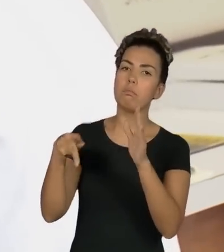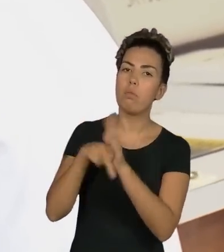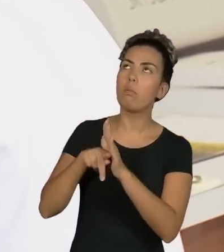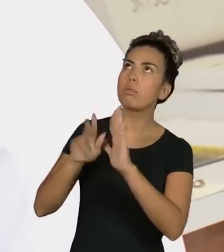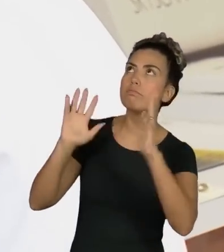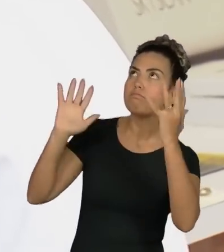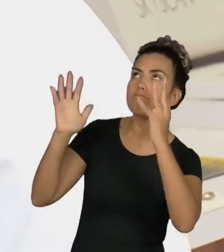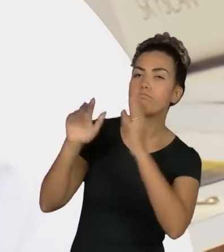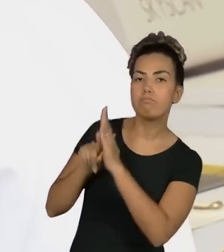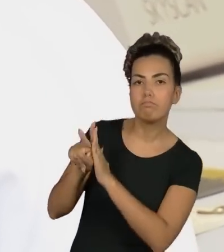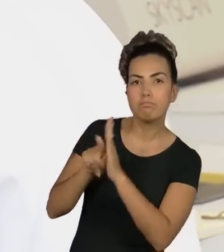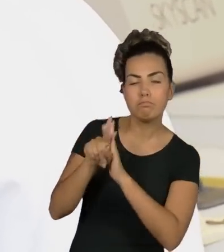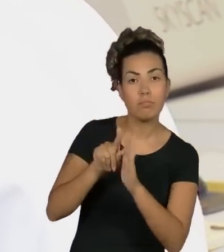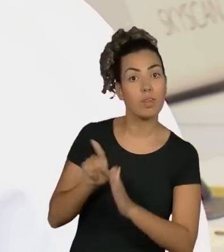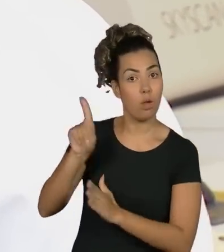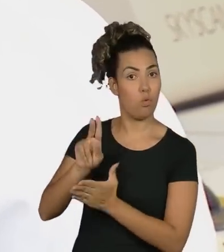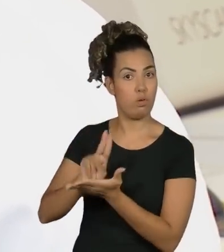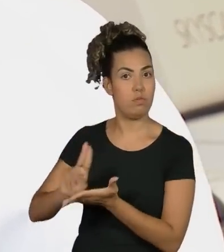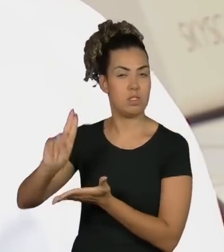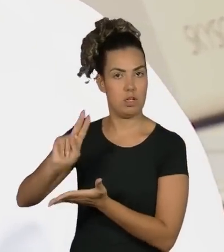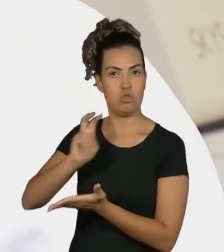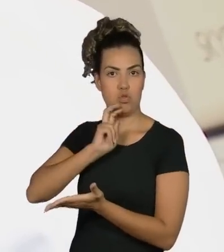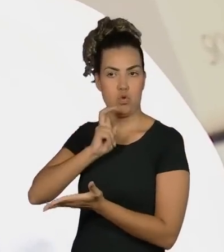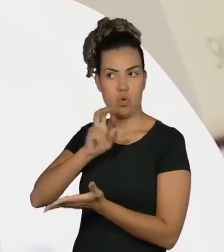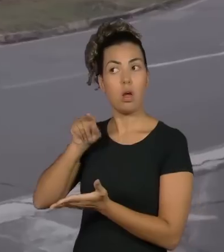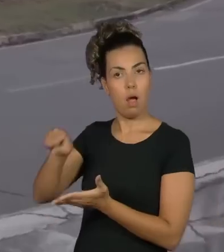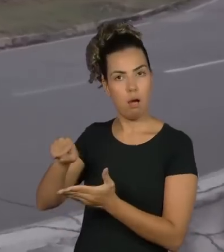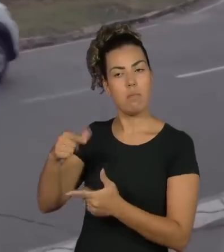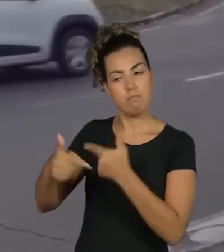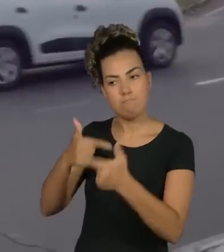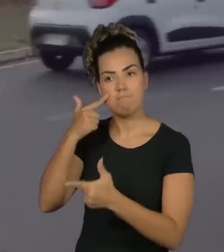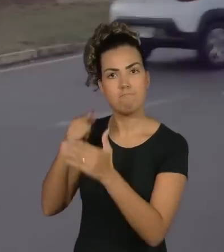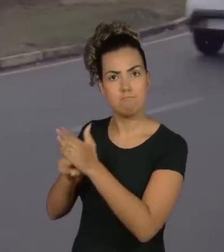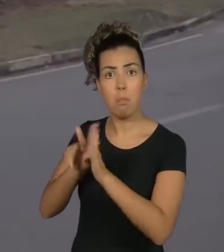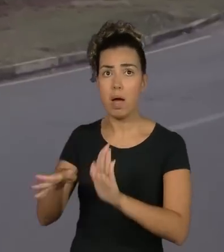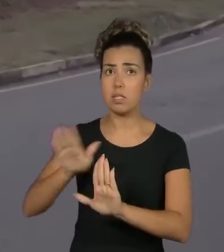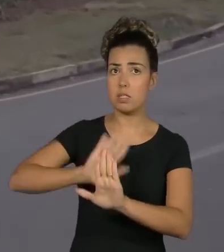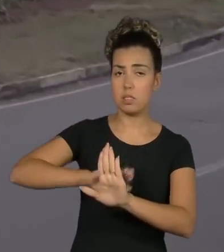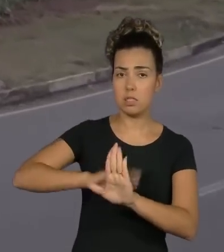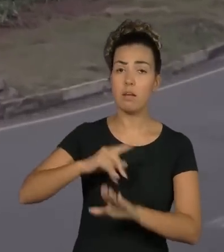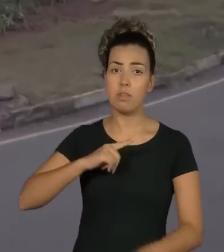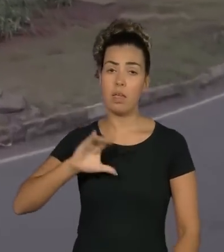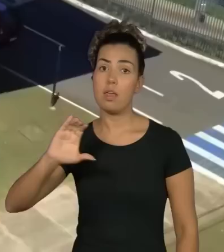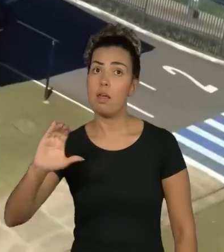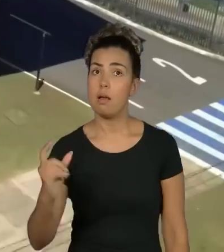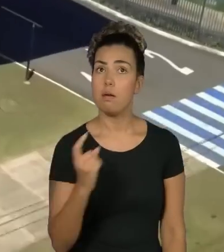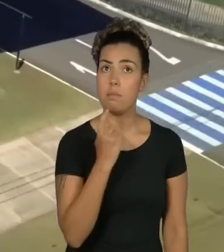Sorocaba. Várias outras instituições estão envolvidas, entre elas a Universidade de